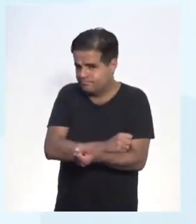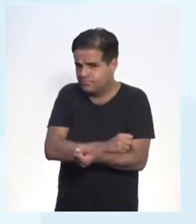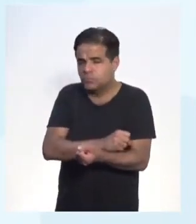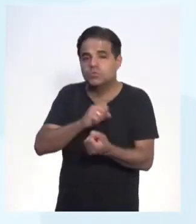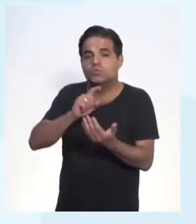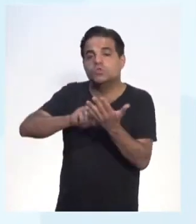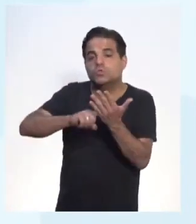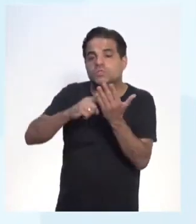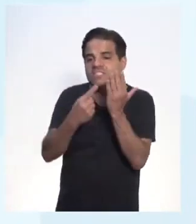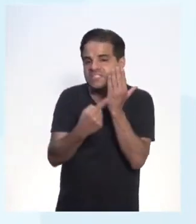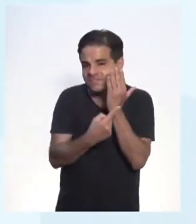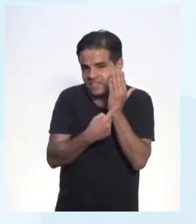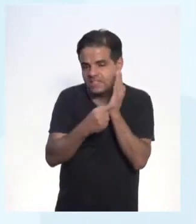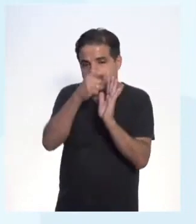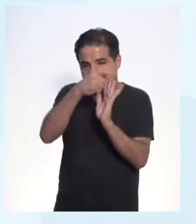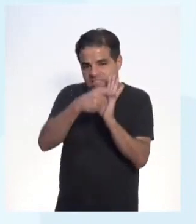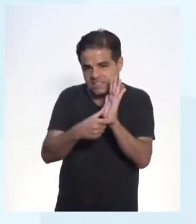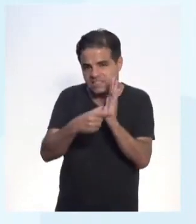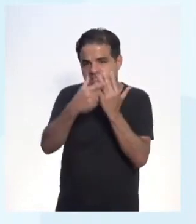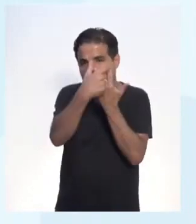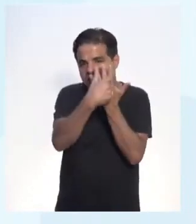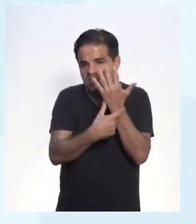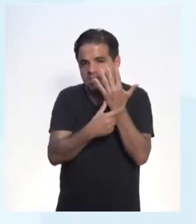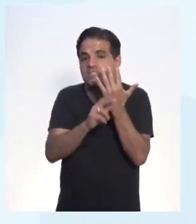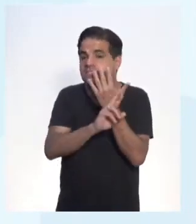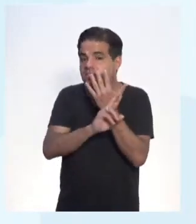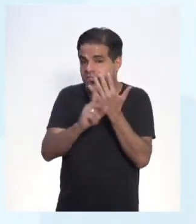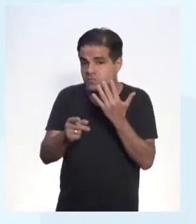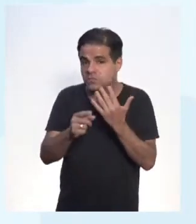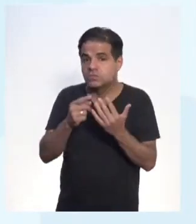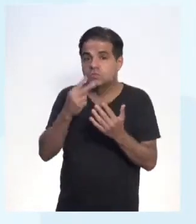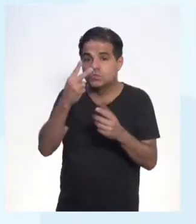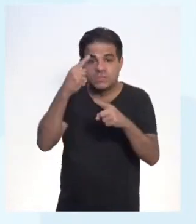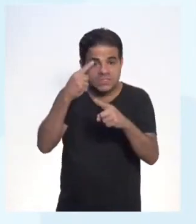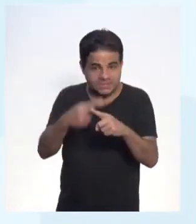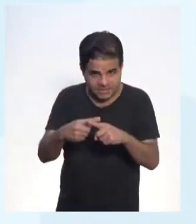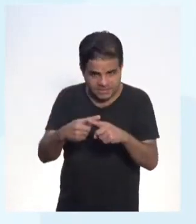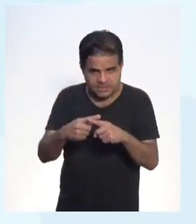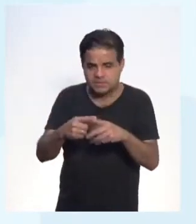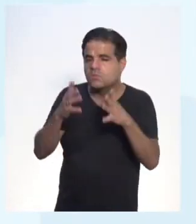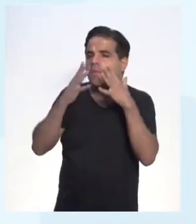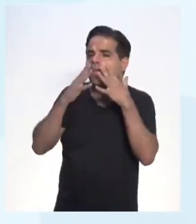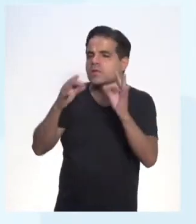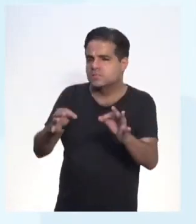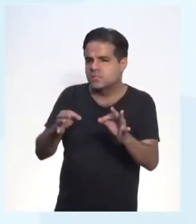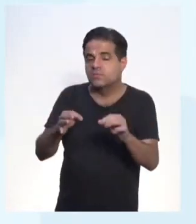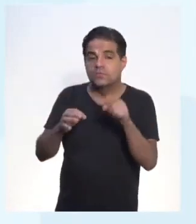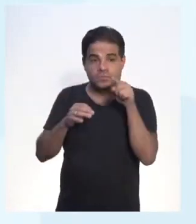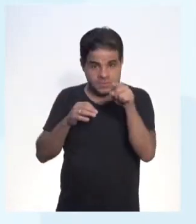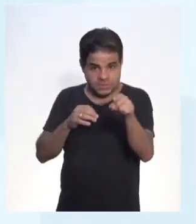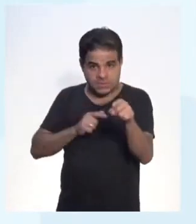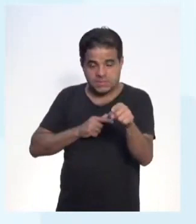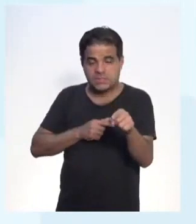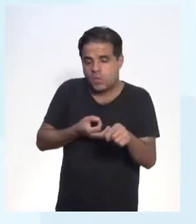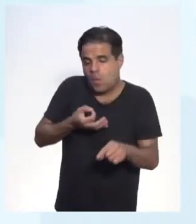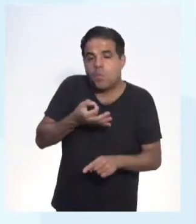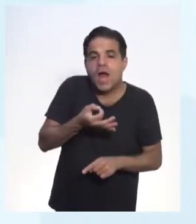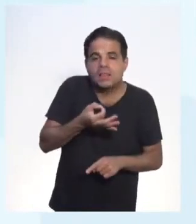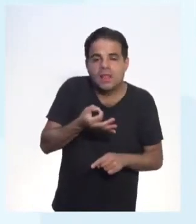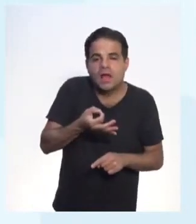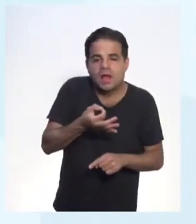com duas faces distintas, duas vezes. Então, preste atenção. Você tem uma